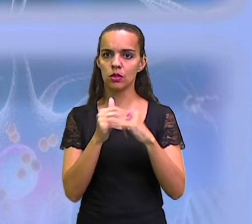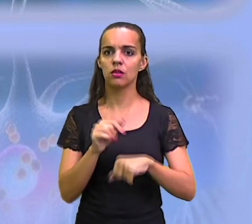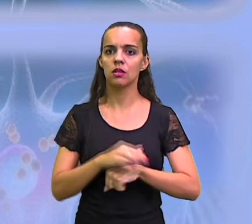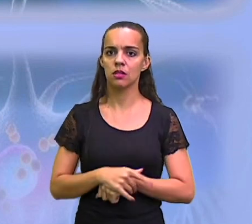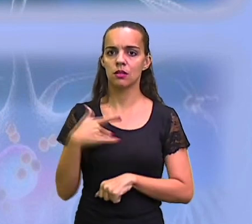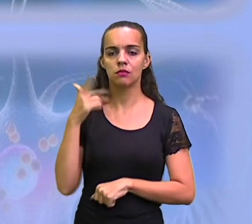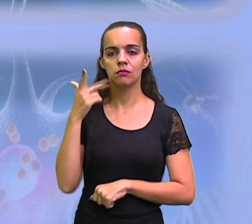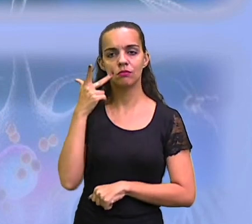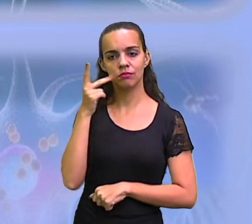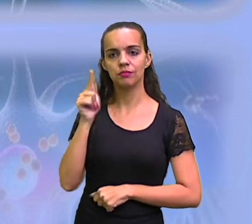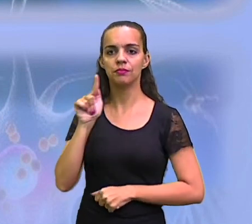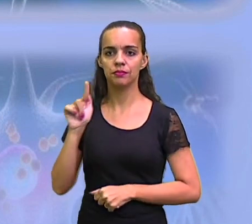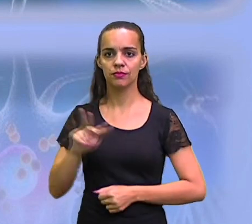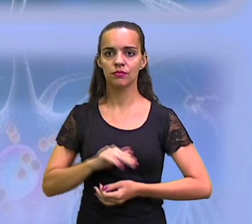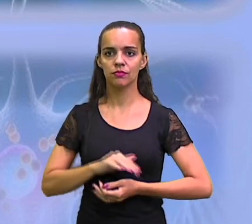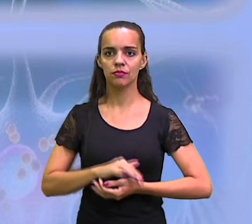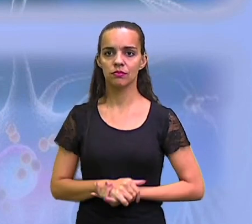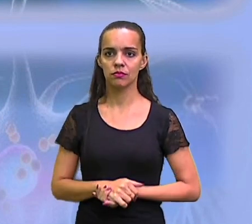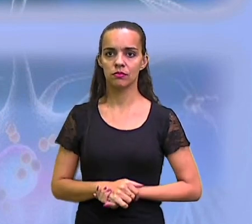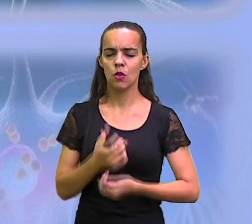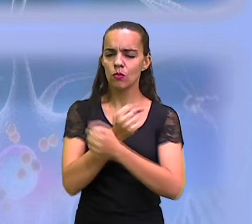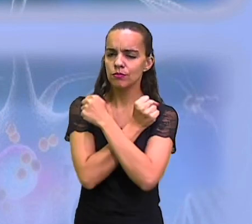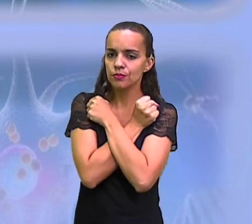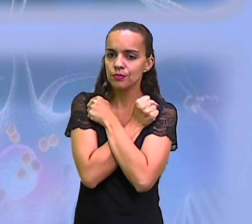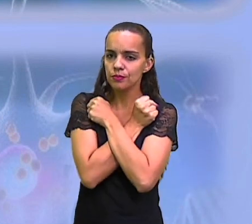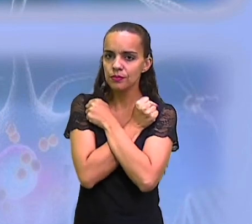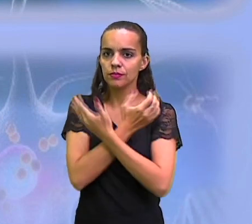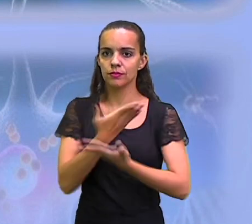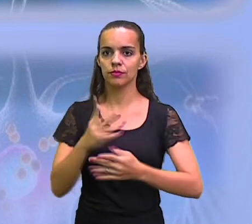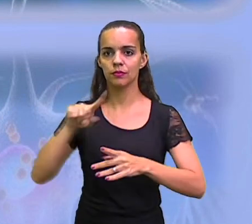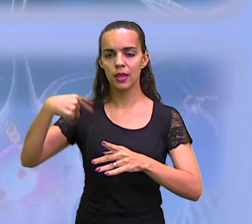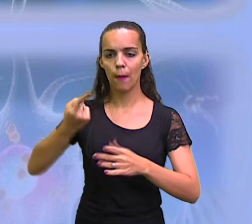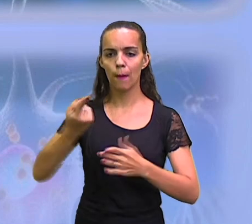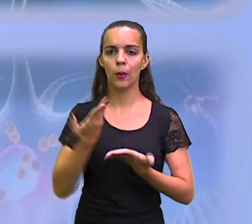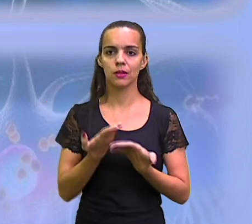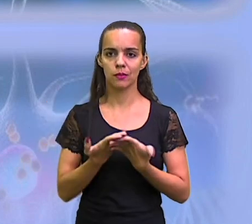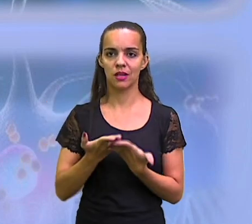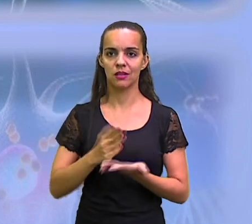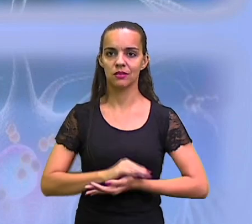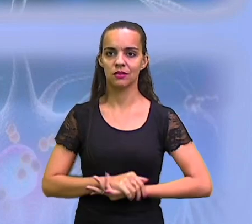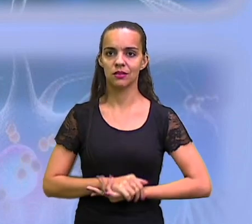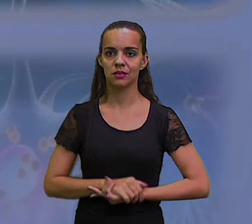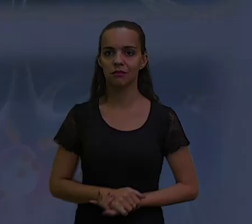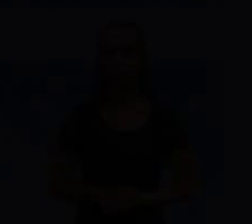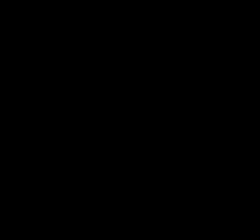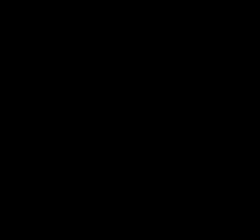YouTube SMED-GV. Um forte abraço. Até nossa próxima aula.